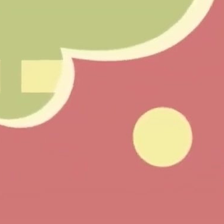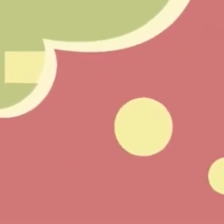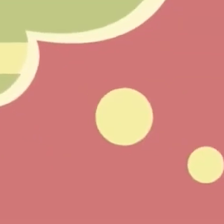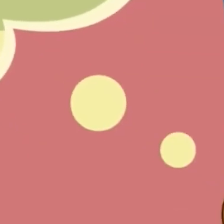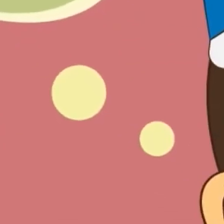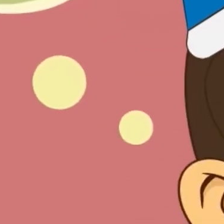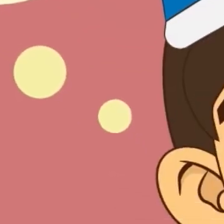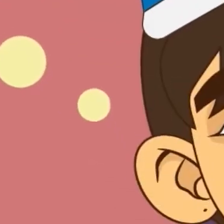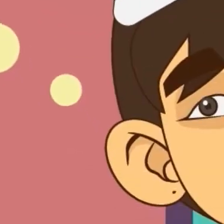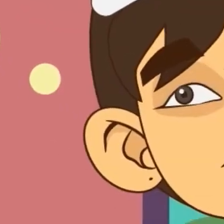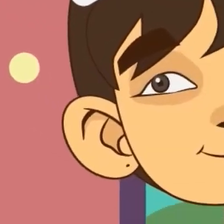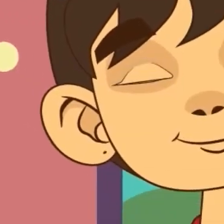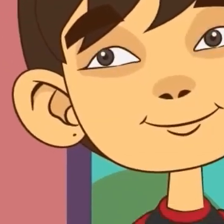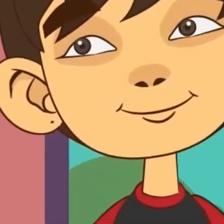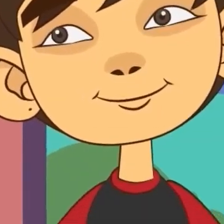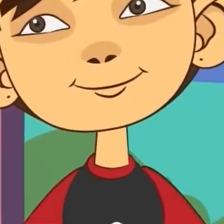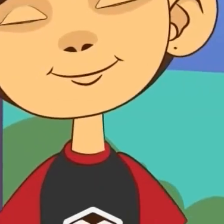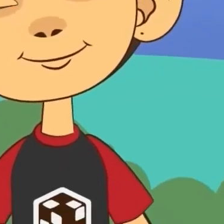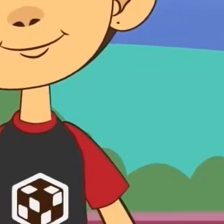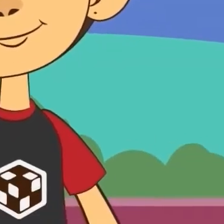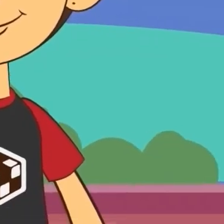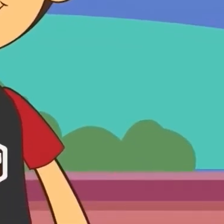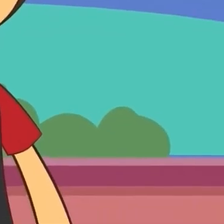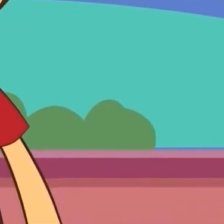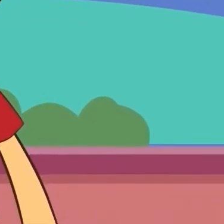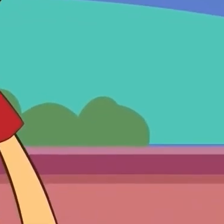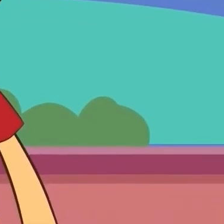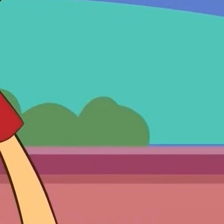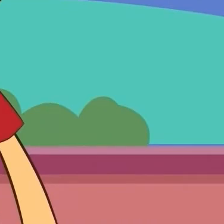I was texting some friends.